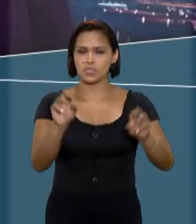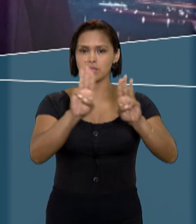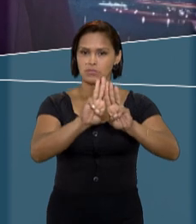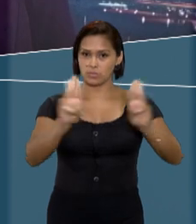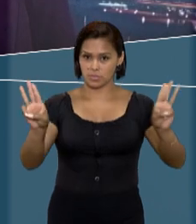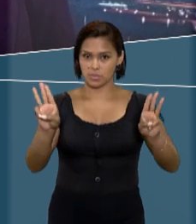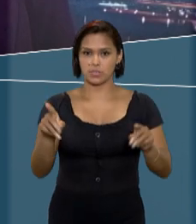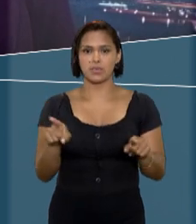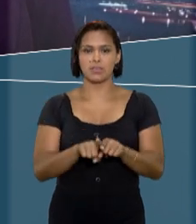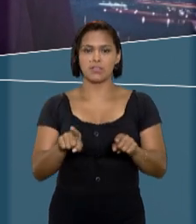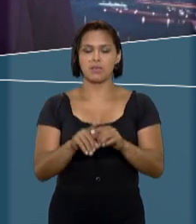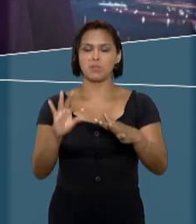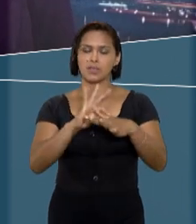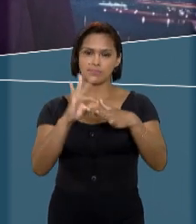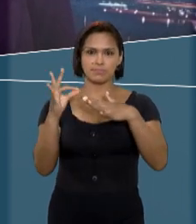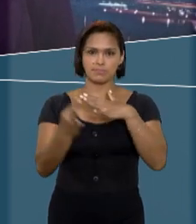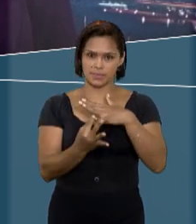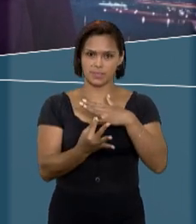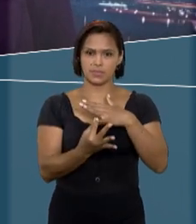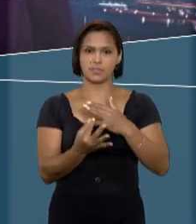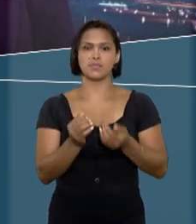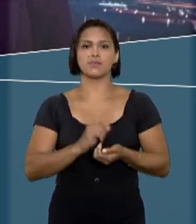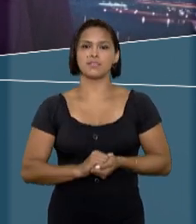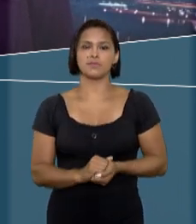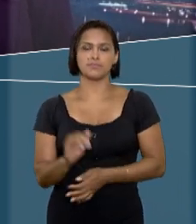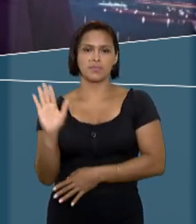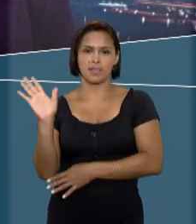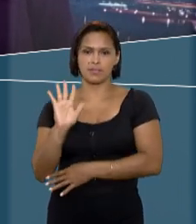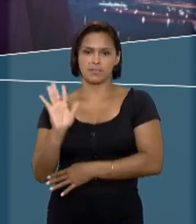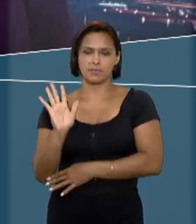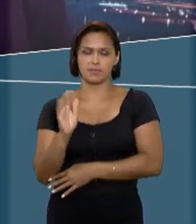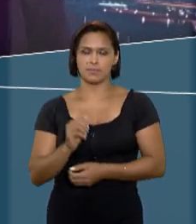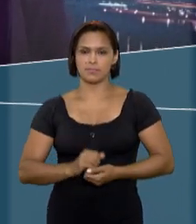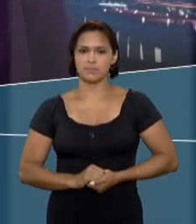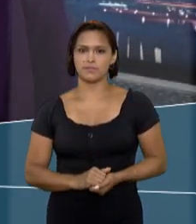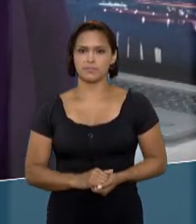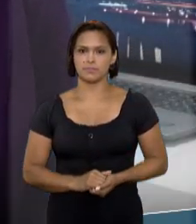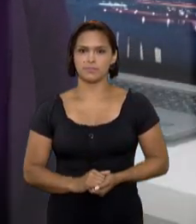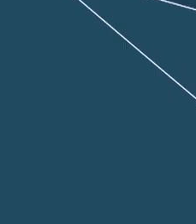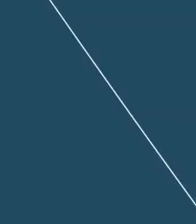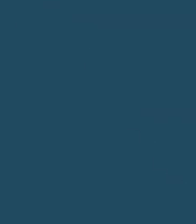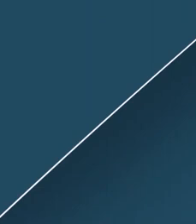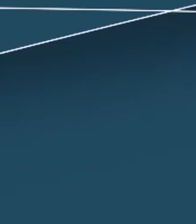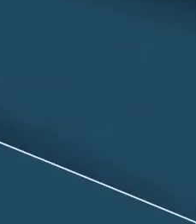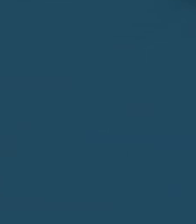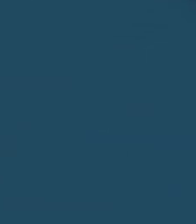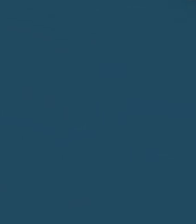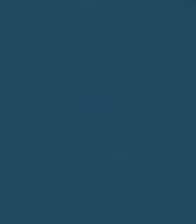notícias no site do STJ e nas nossas redes sociais. Até a próxima!